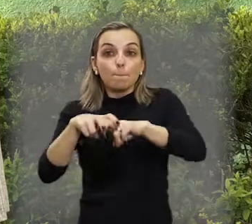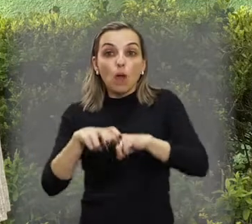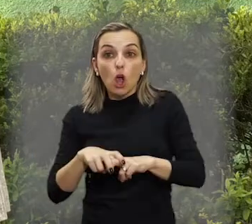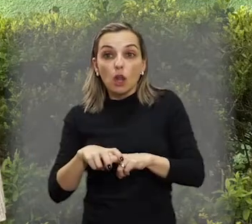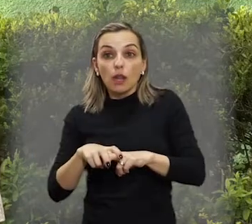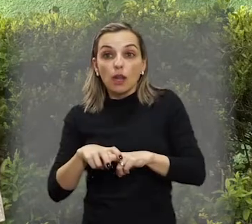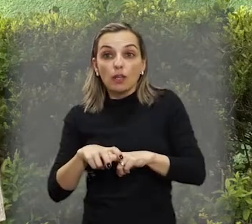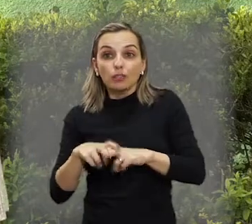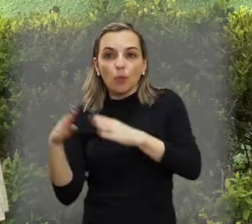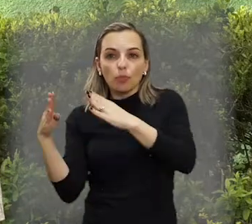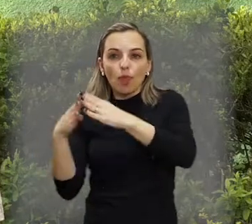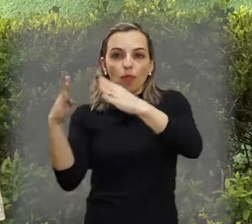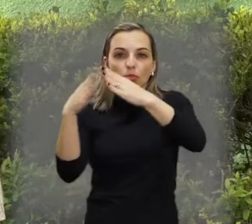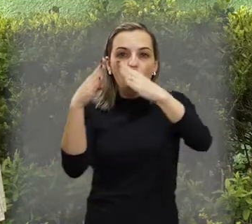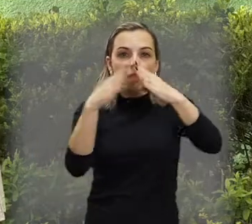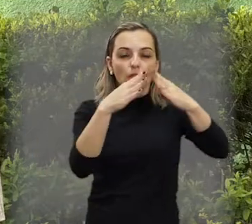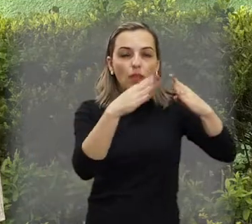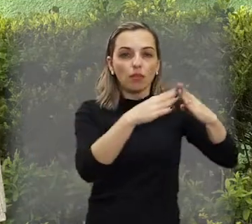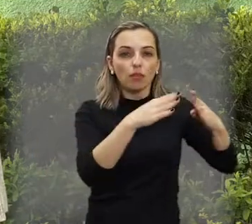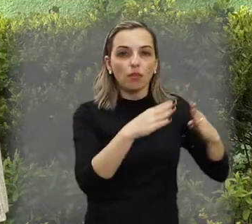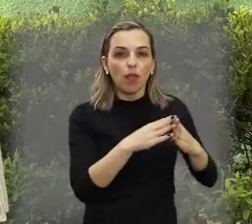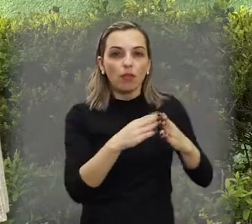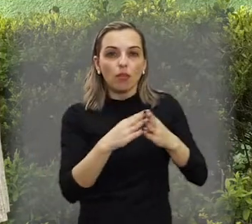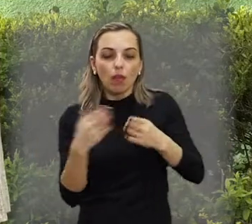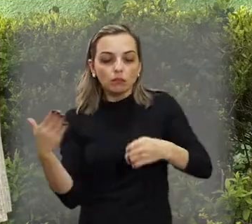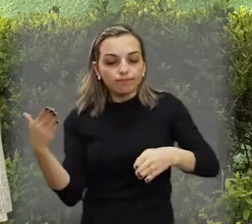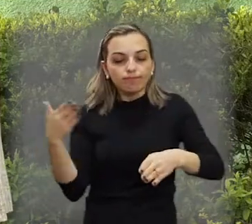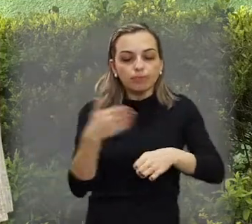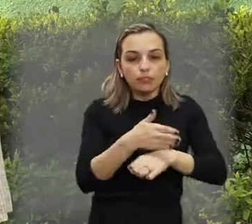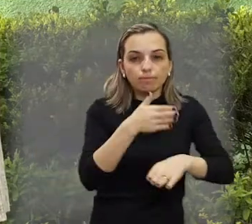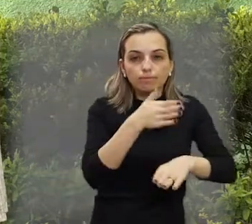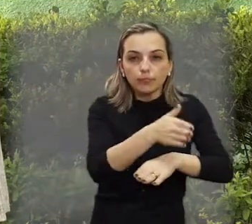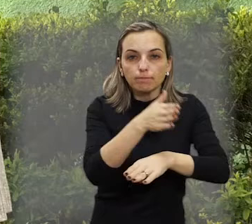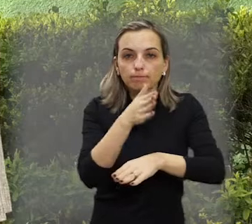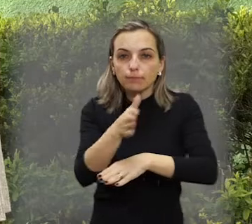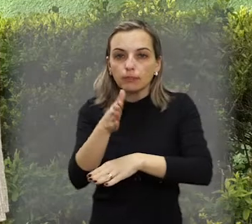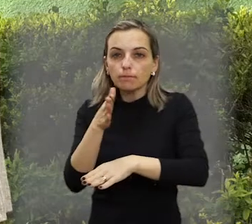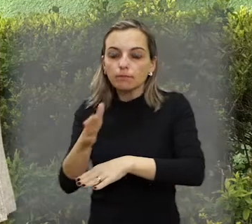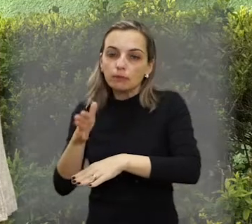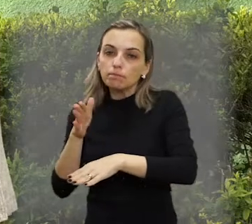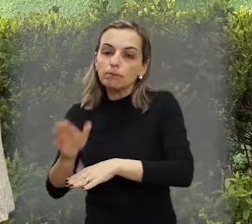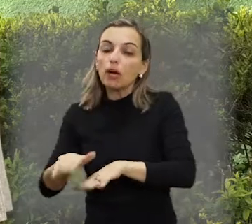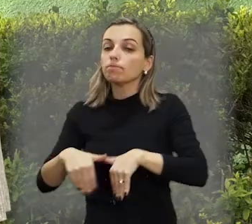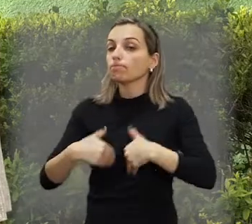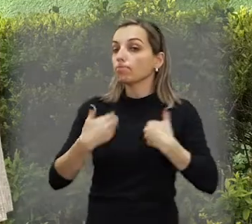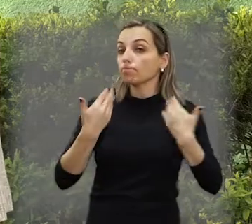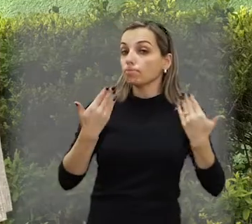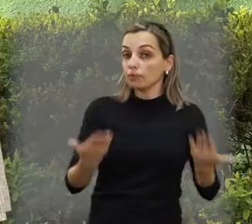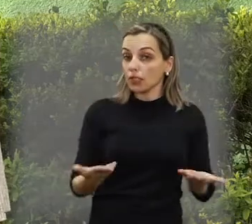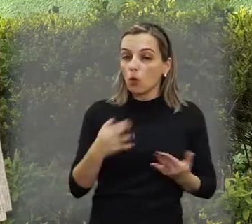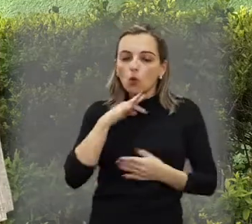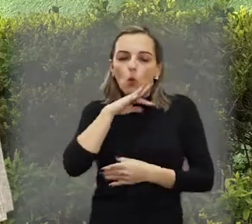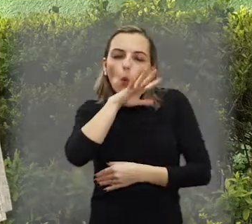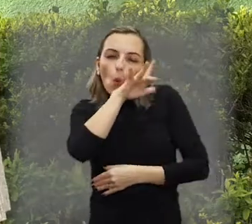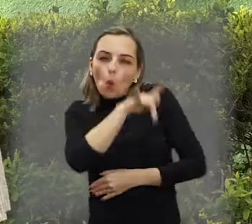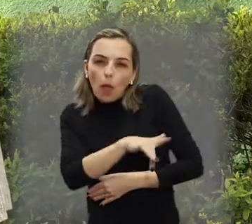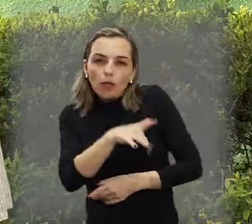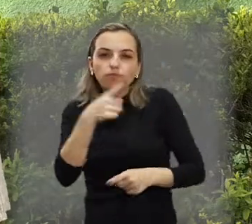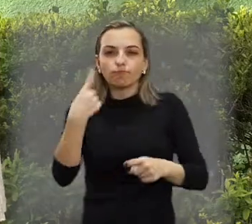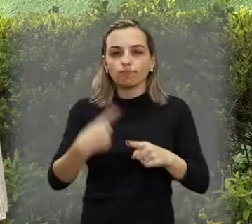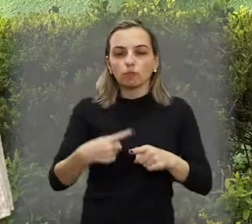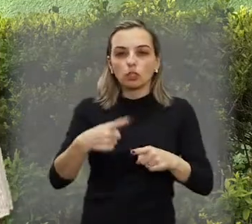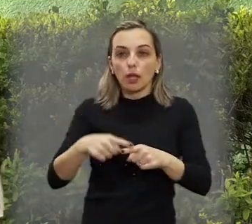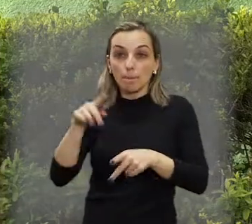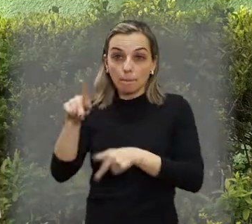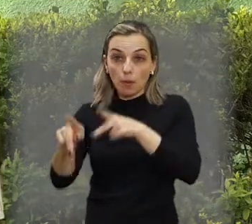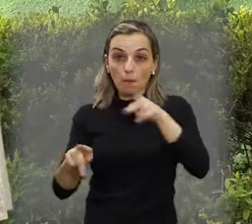ratos. Então essa fauna também ela se evade desse meio, né? Só que quando ela se evade do meio que se queimou, ela invade as casas